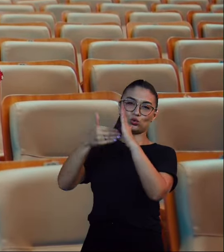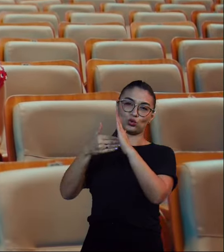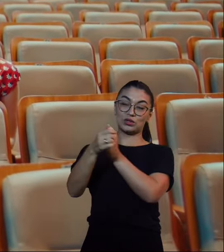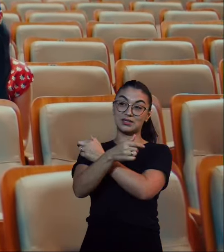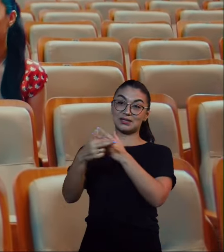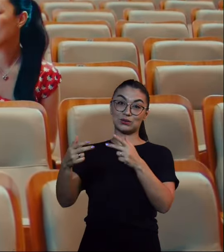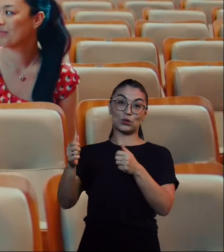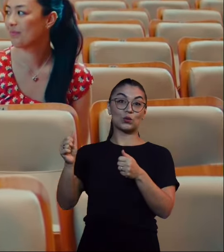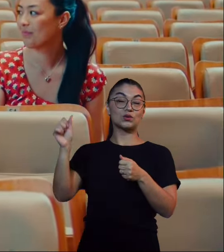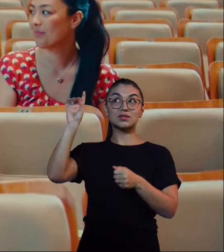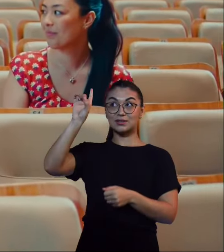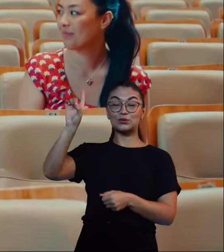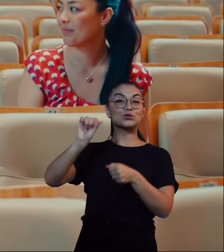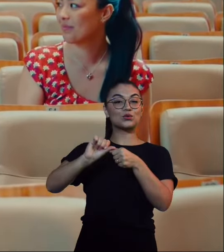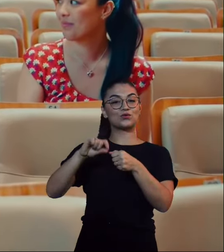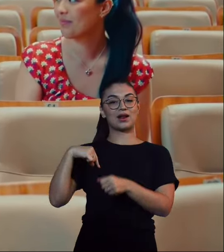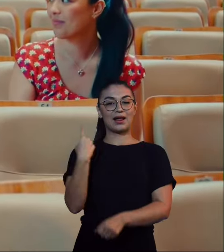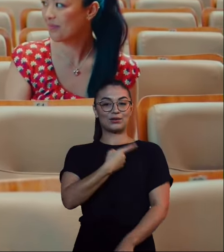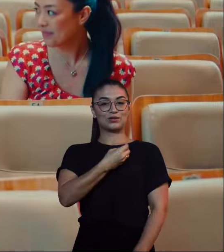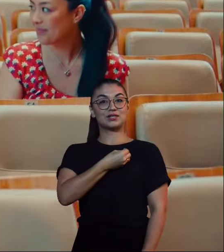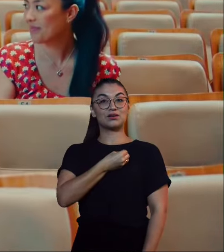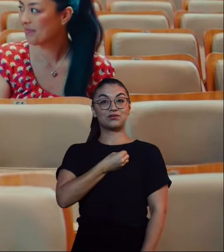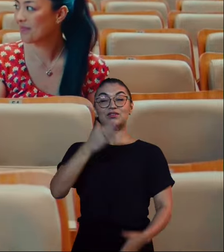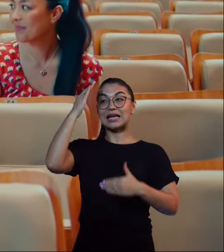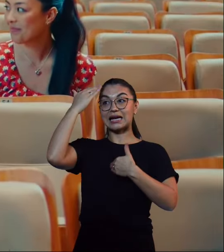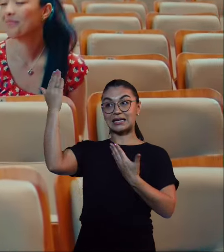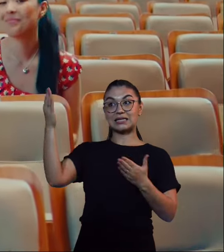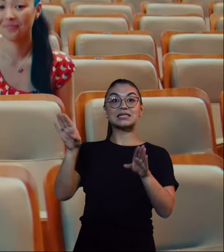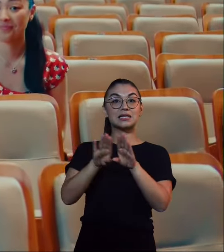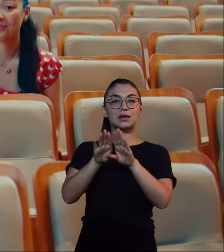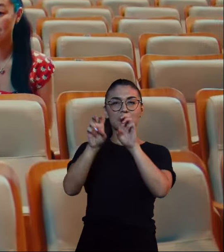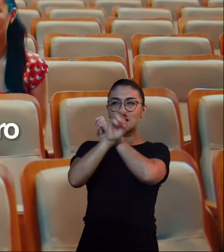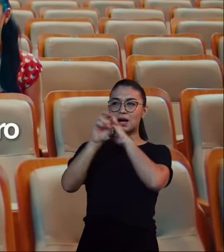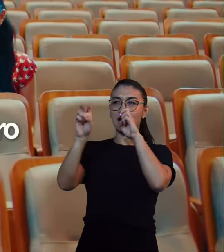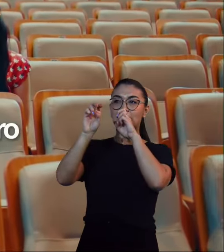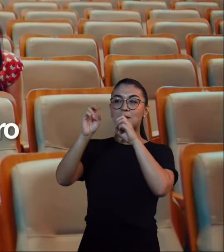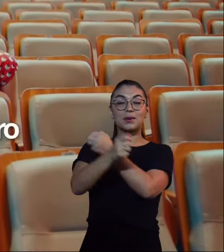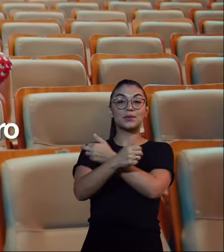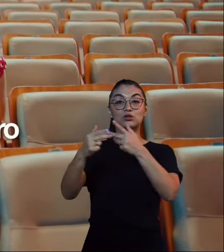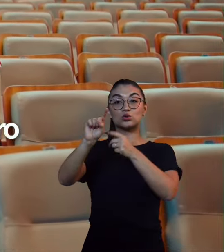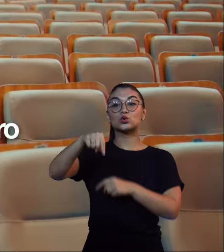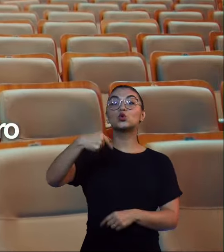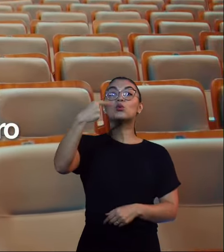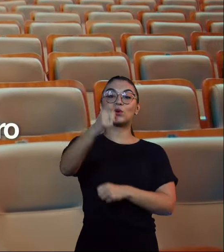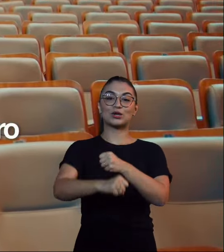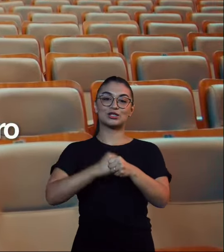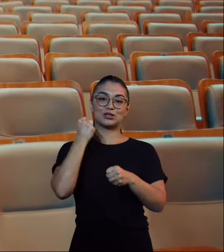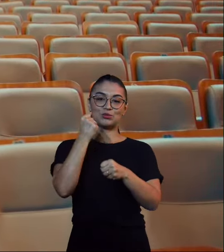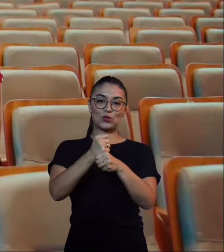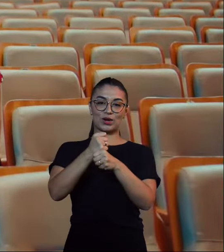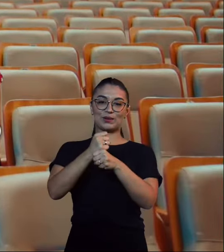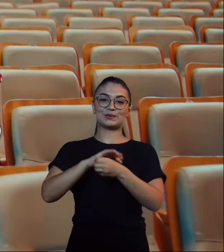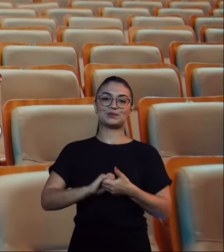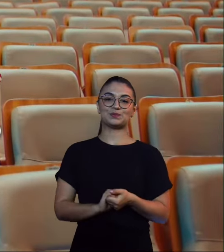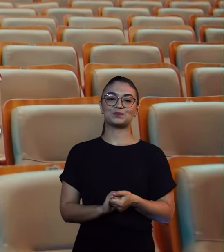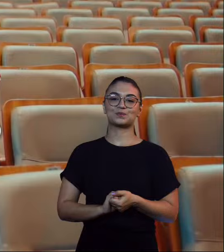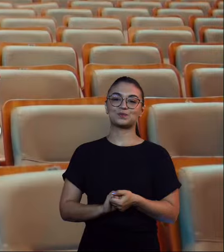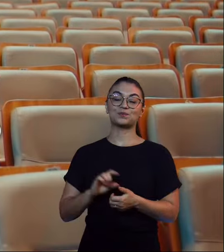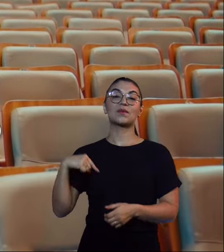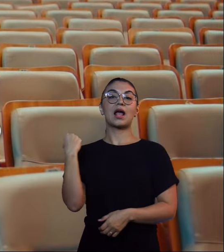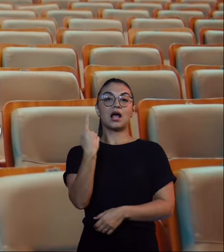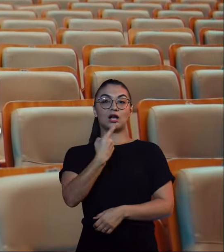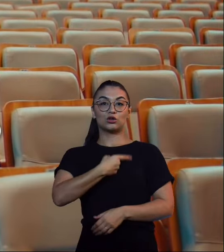ser grato por tudo que Deus vai fazer no ano que vem. Porque afinal de contas, isso aqui foi só uma visão do futuro. A nossa